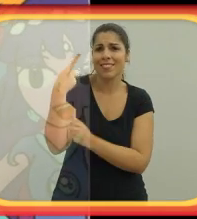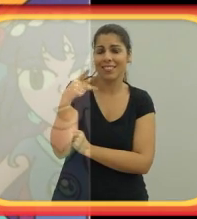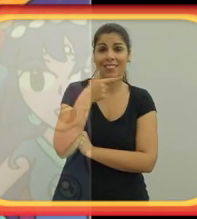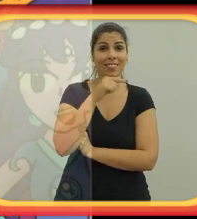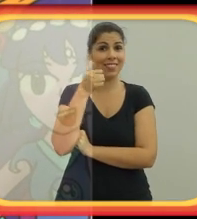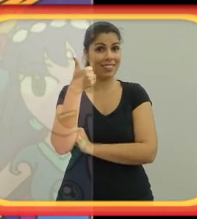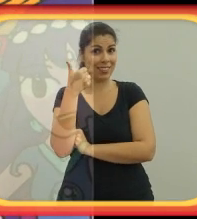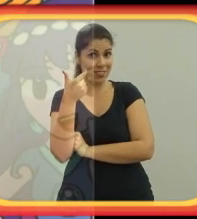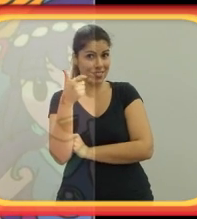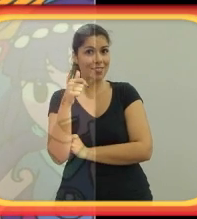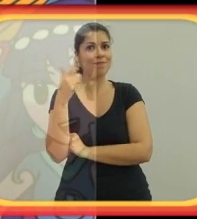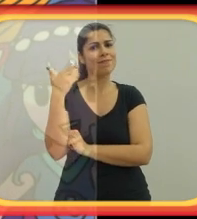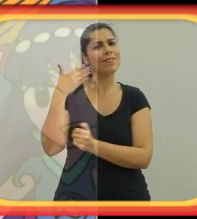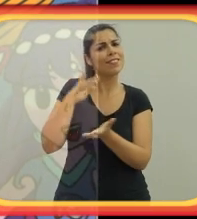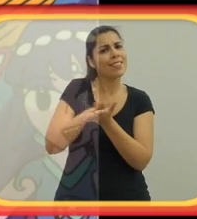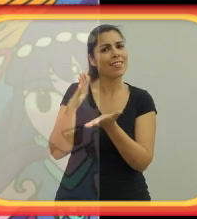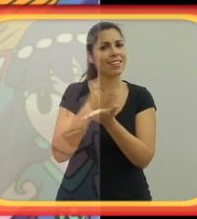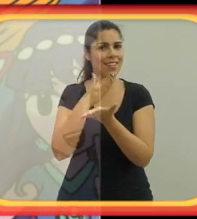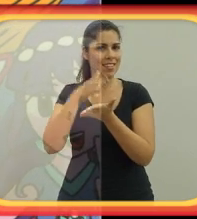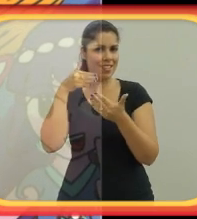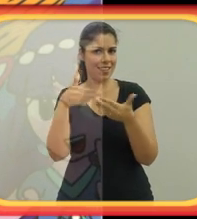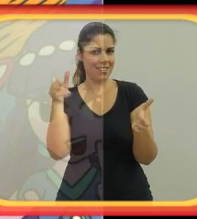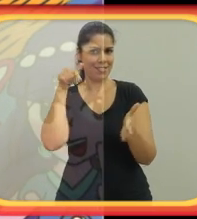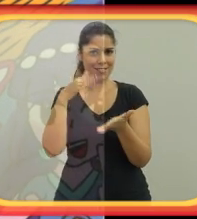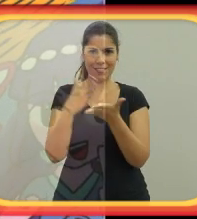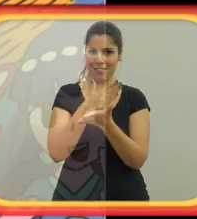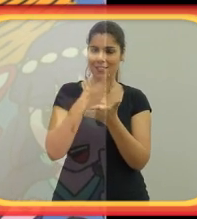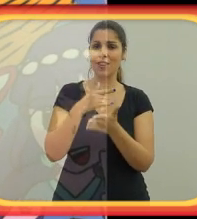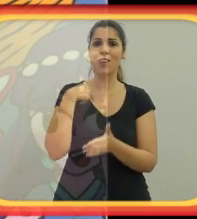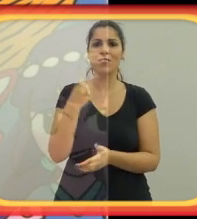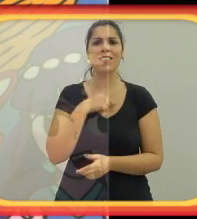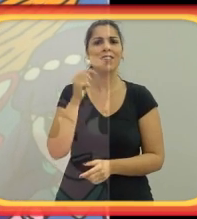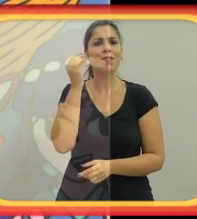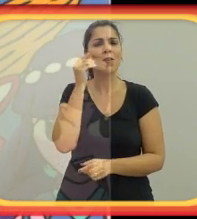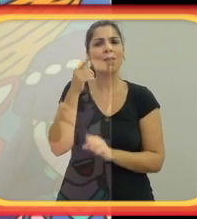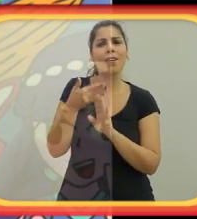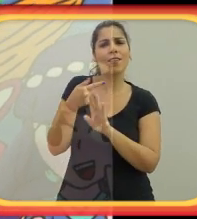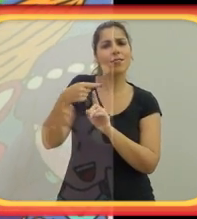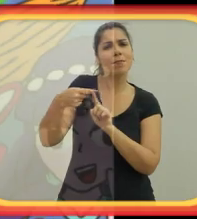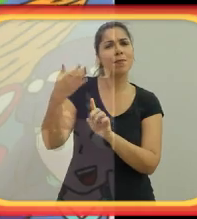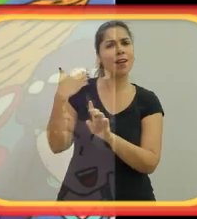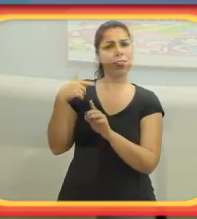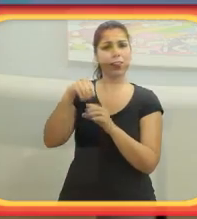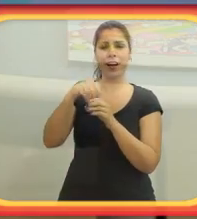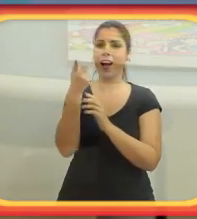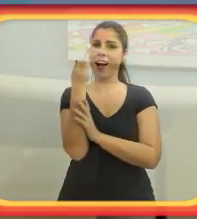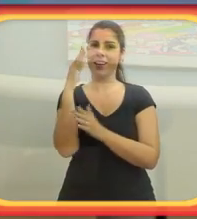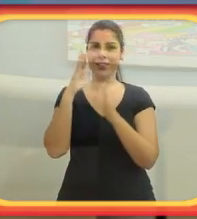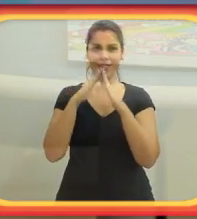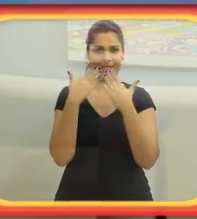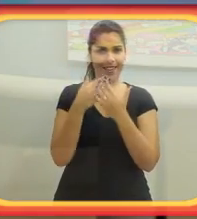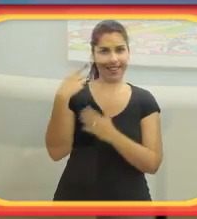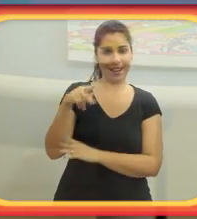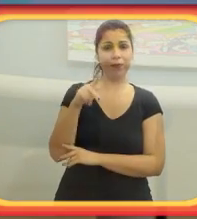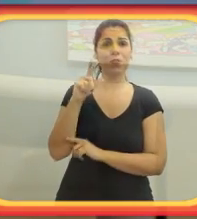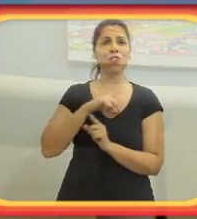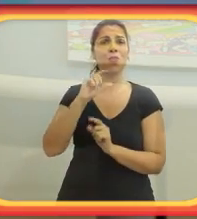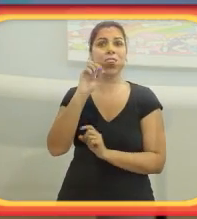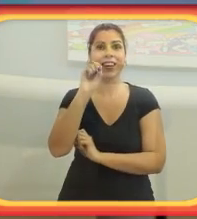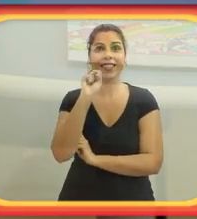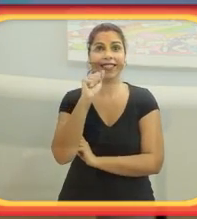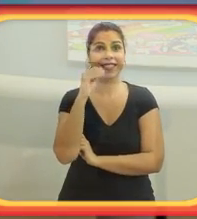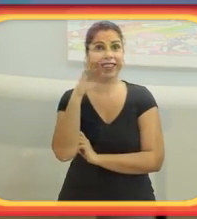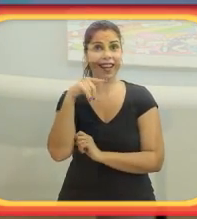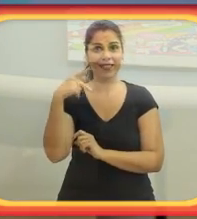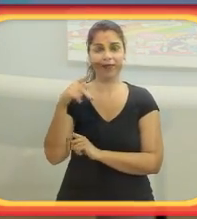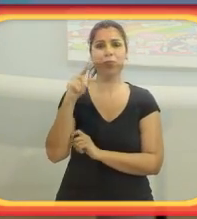ser divulgado. Saiu esse livrinho aí maravilhoso dela. Em 2012, antes do lançamento do livro, a gente teve uma semana